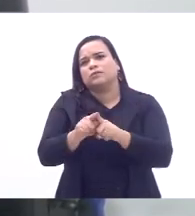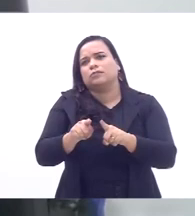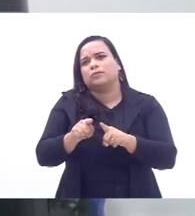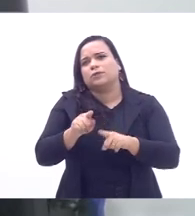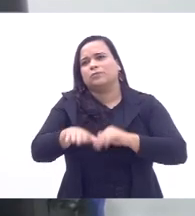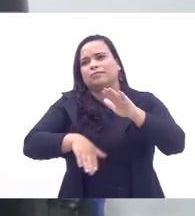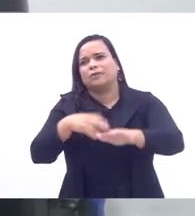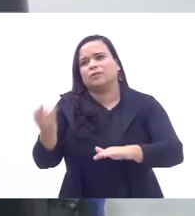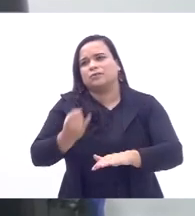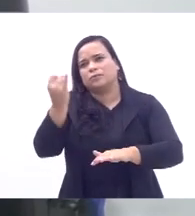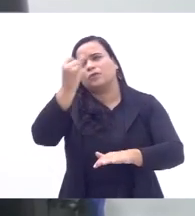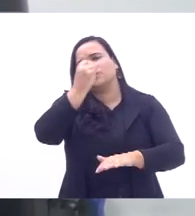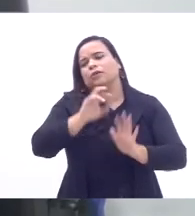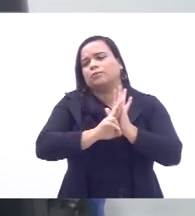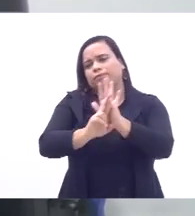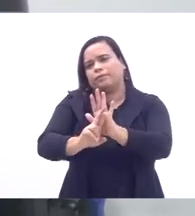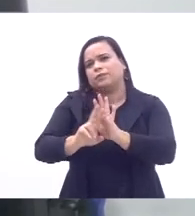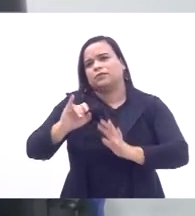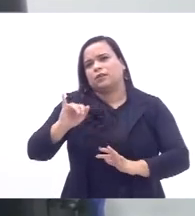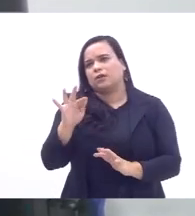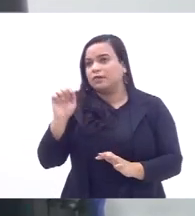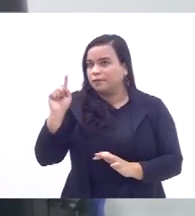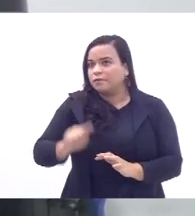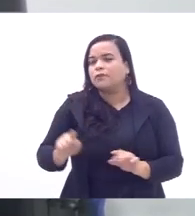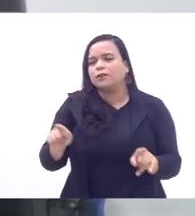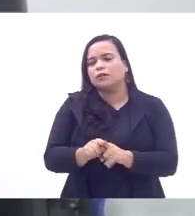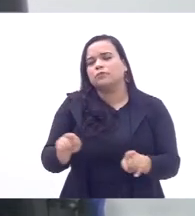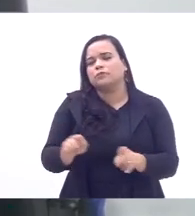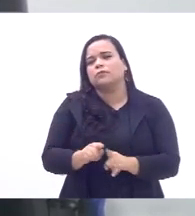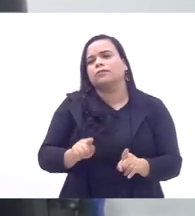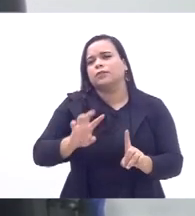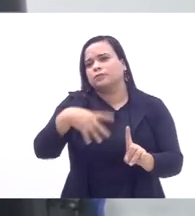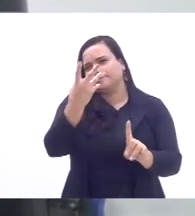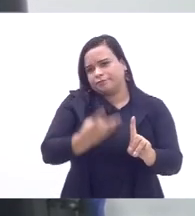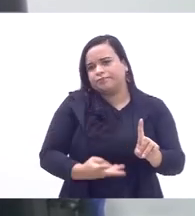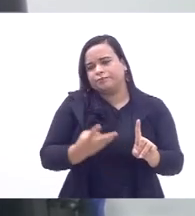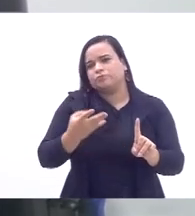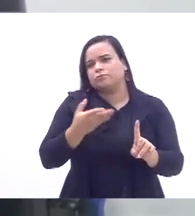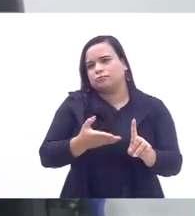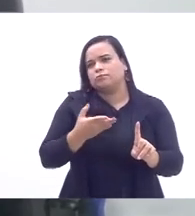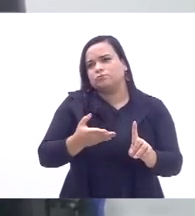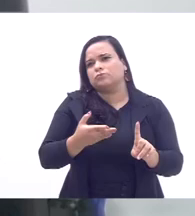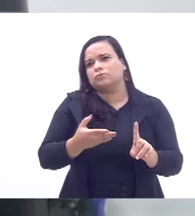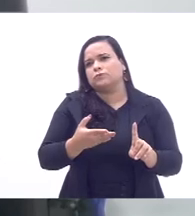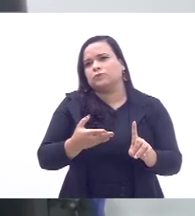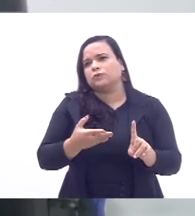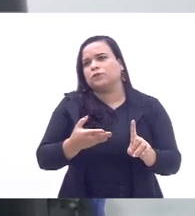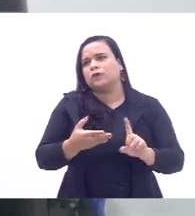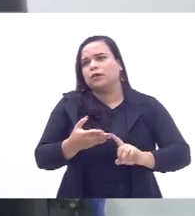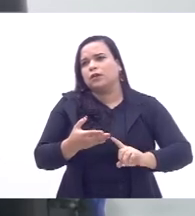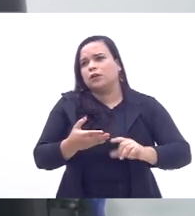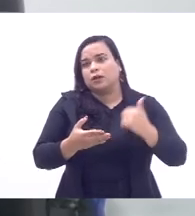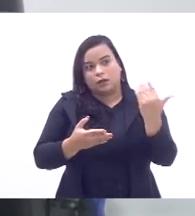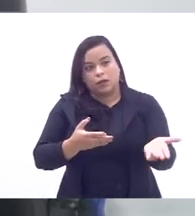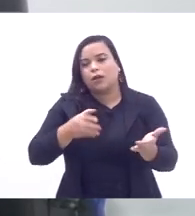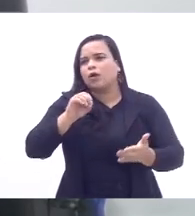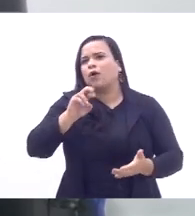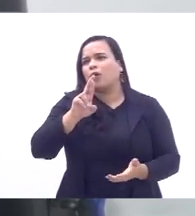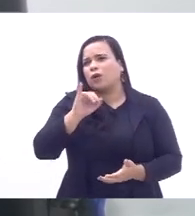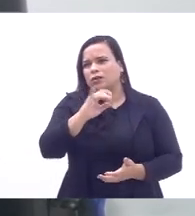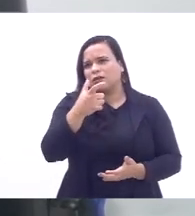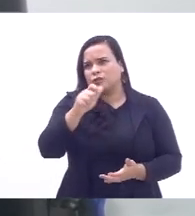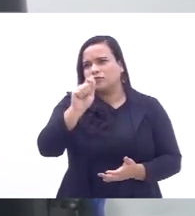passo em nome de Ifá, esse grande passo em reverência a esse grande, grande Deus Orixá, que todos nós